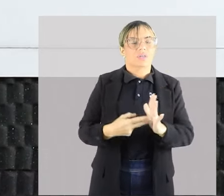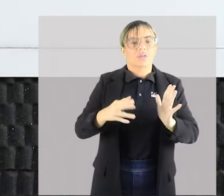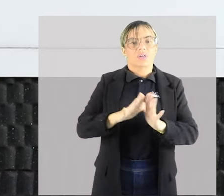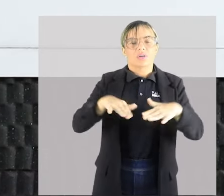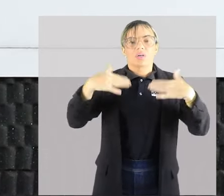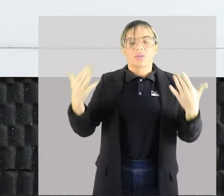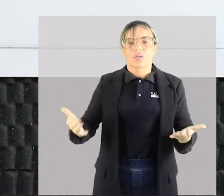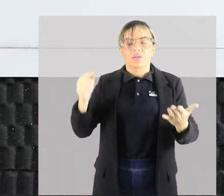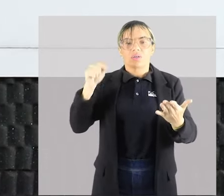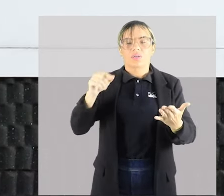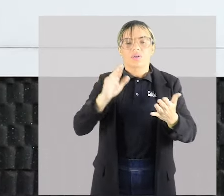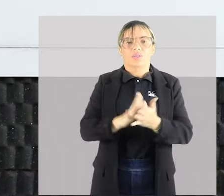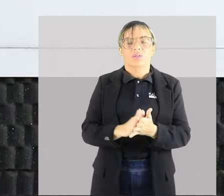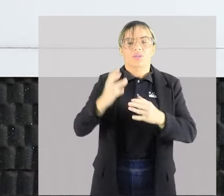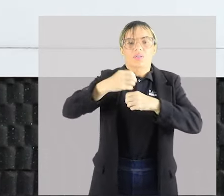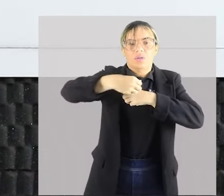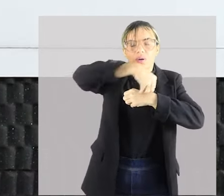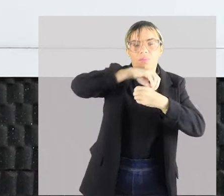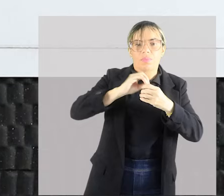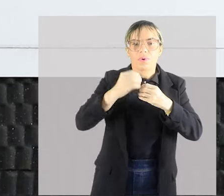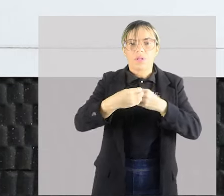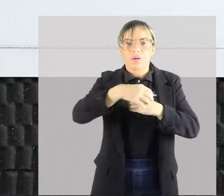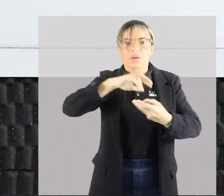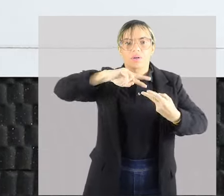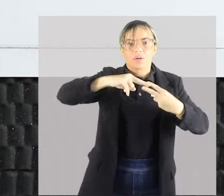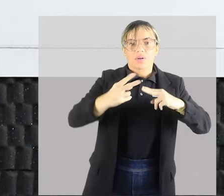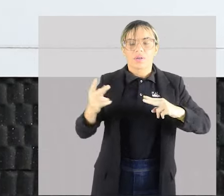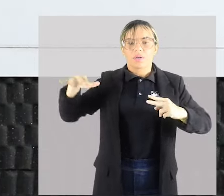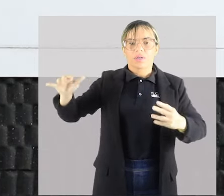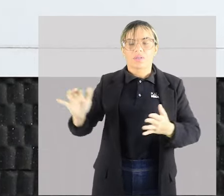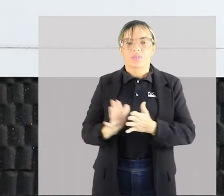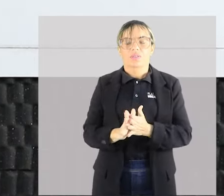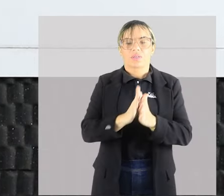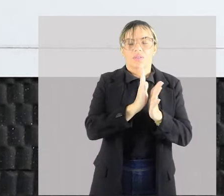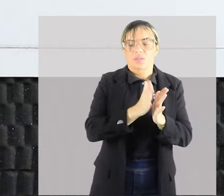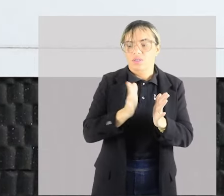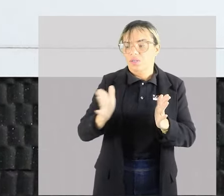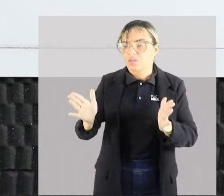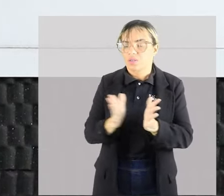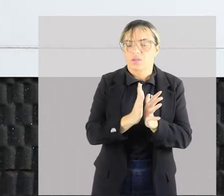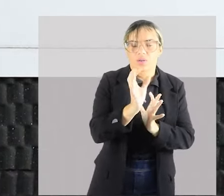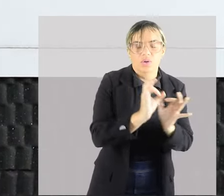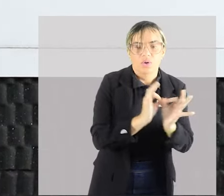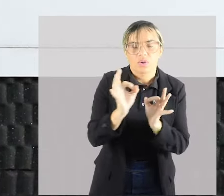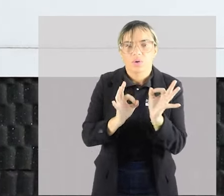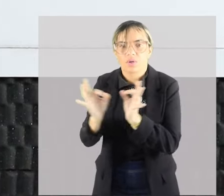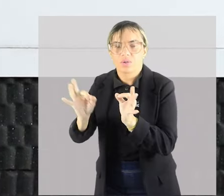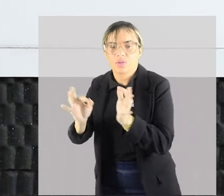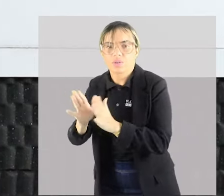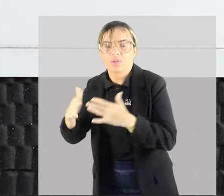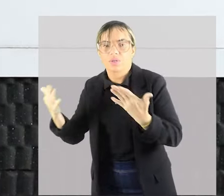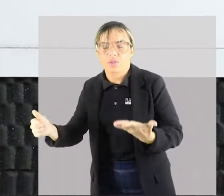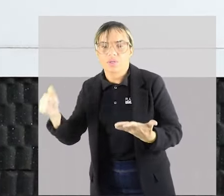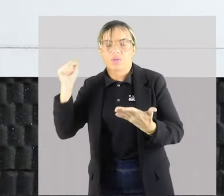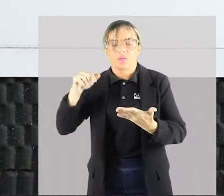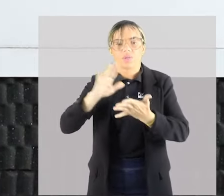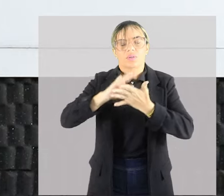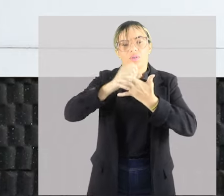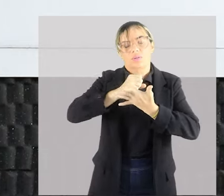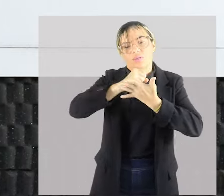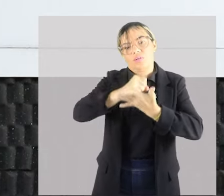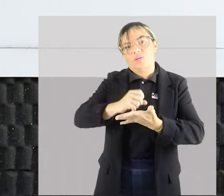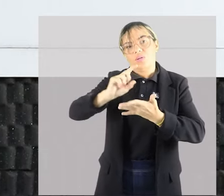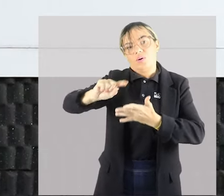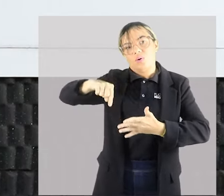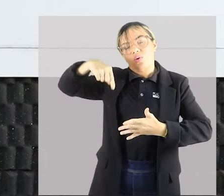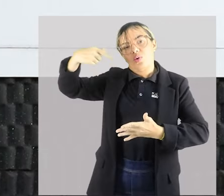gente que a partir da minha molécula de DNA eu tenho sequências aqui que vão ali servir para que você faça